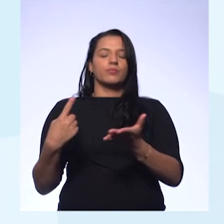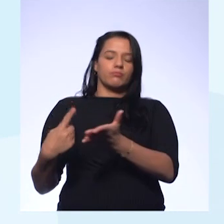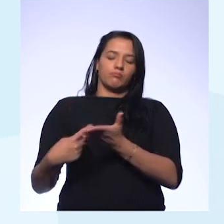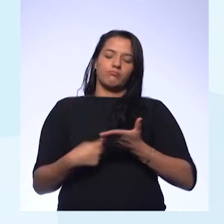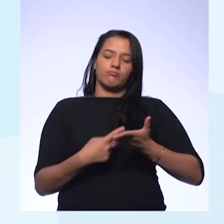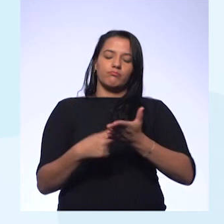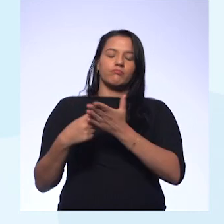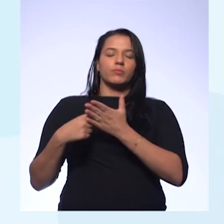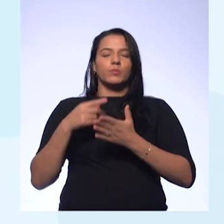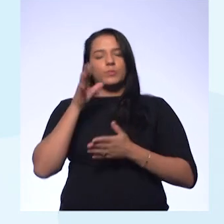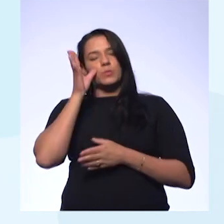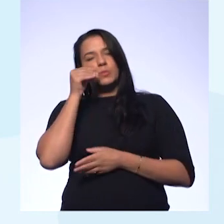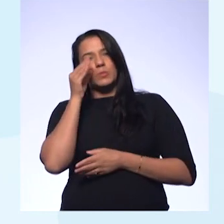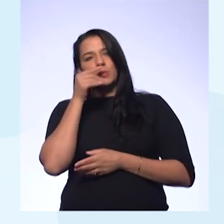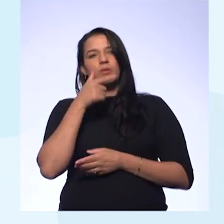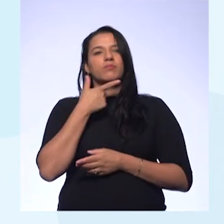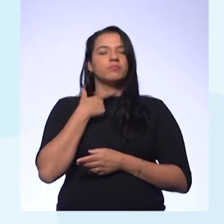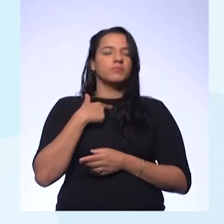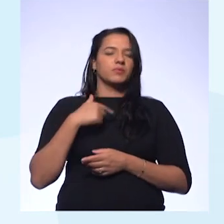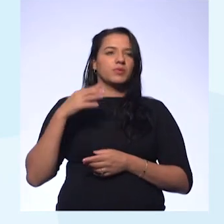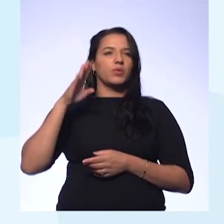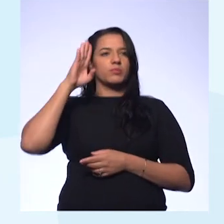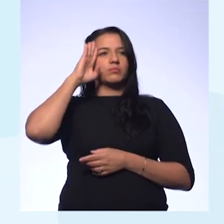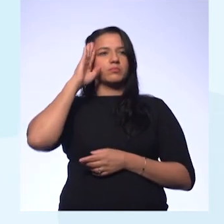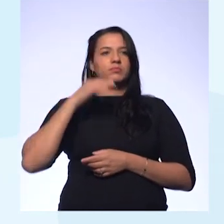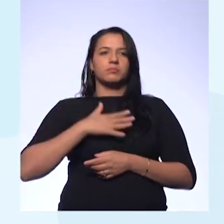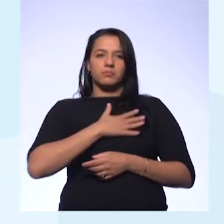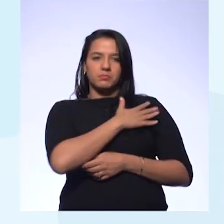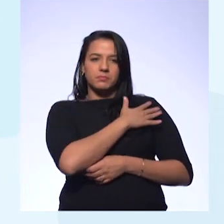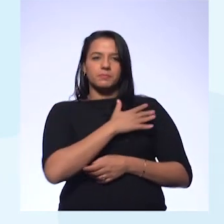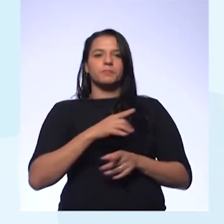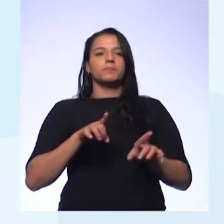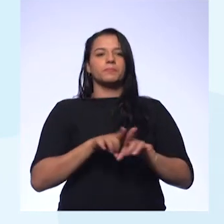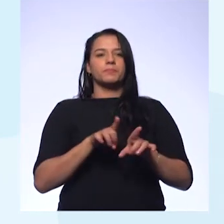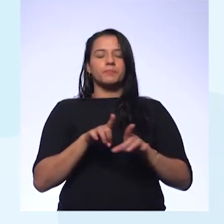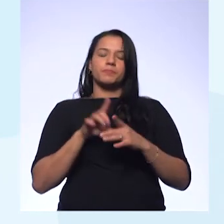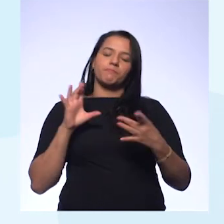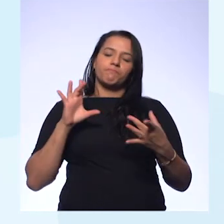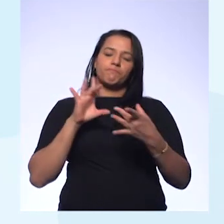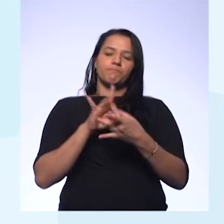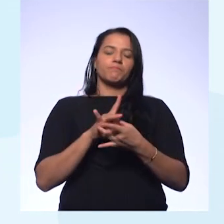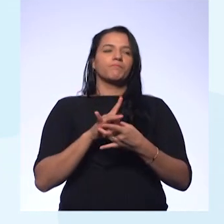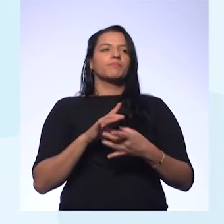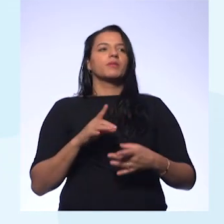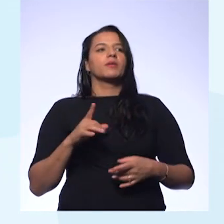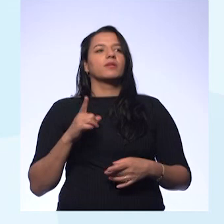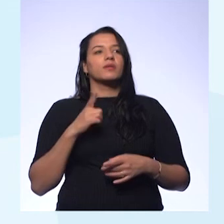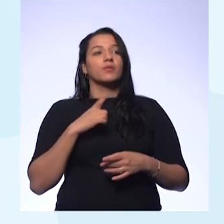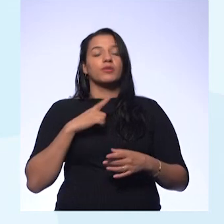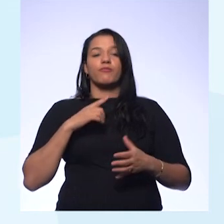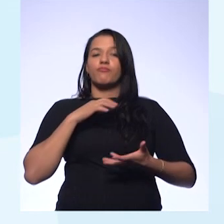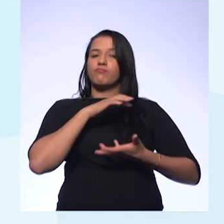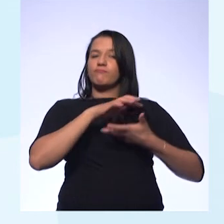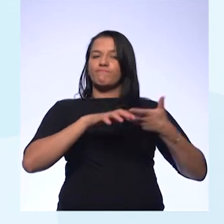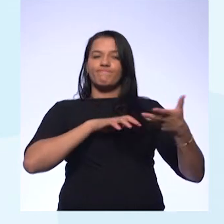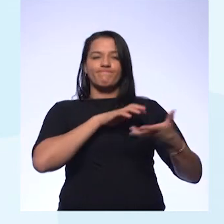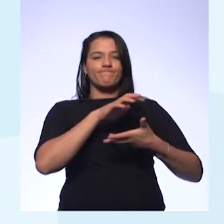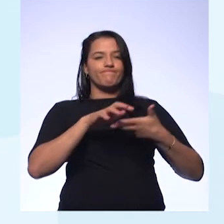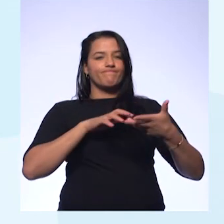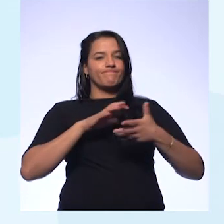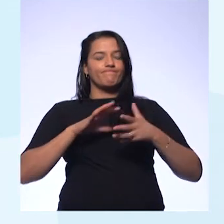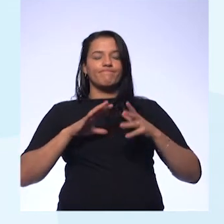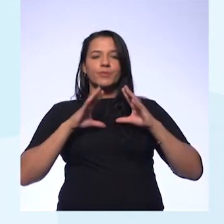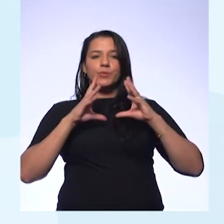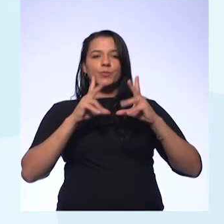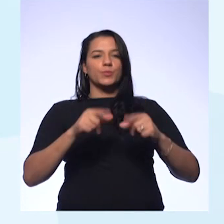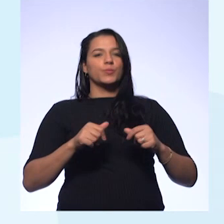interesses dos militares, das elites urbanas, das oligarquias dissidentes, ou seja, foi uma revolução feita pelos grupos